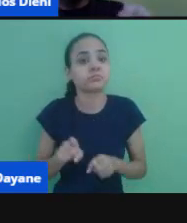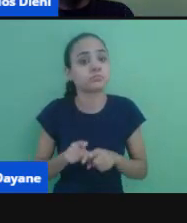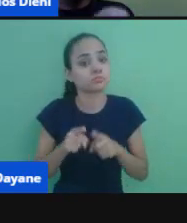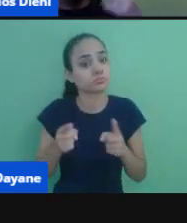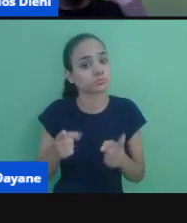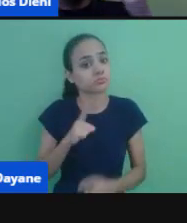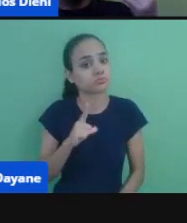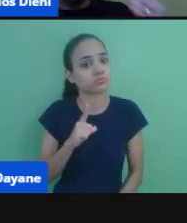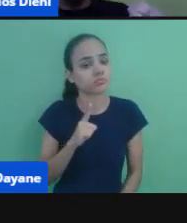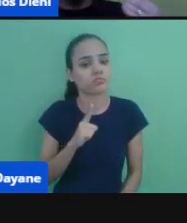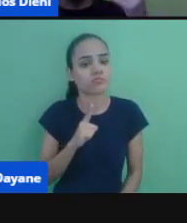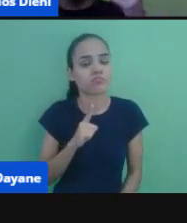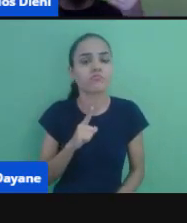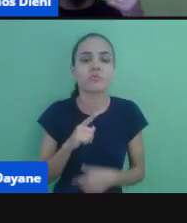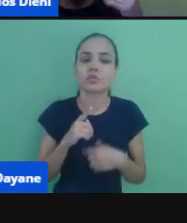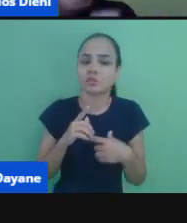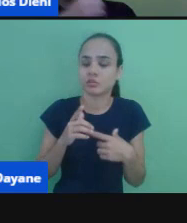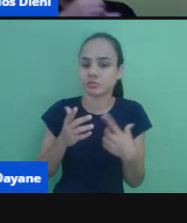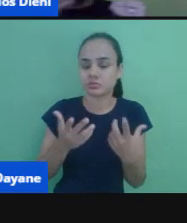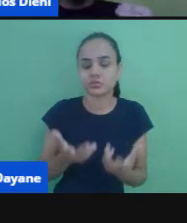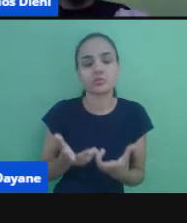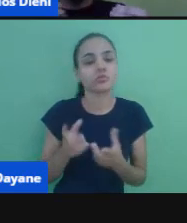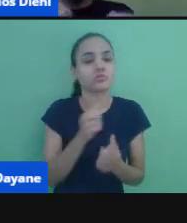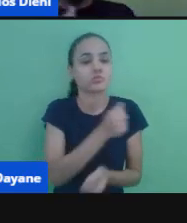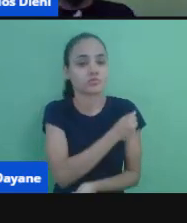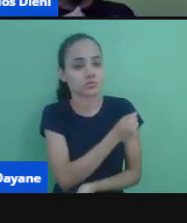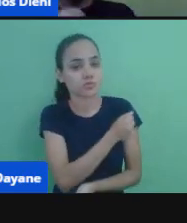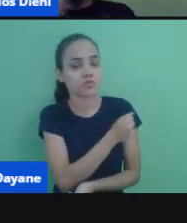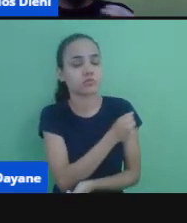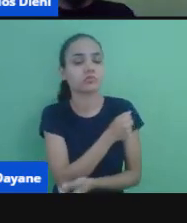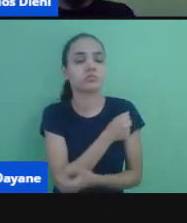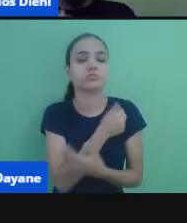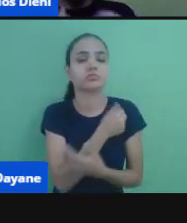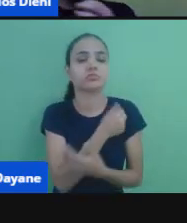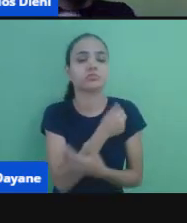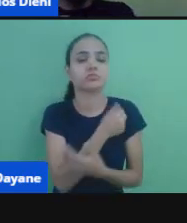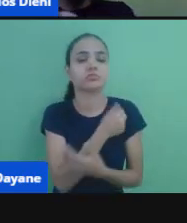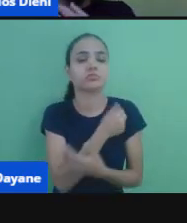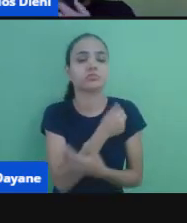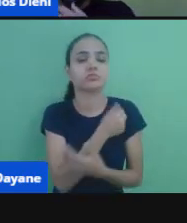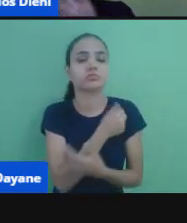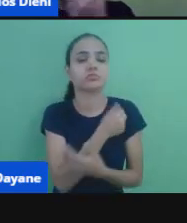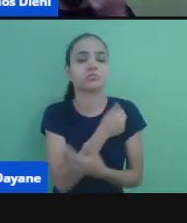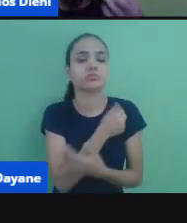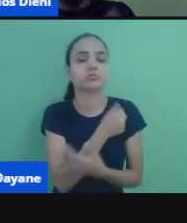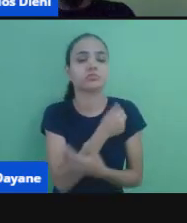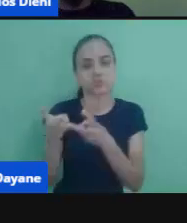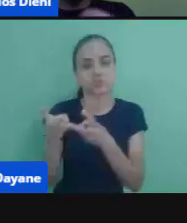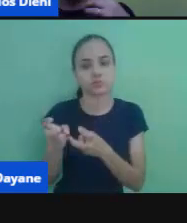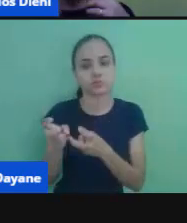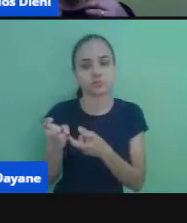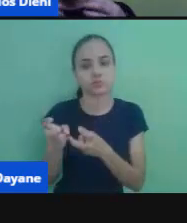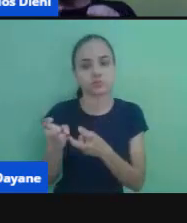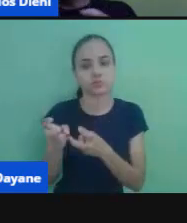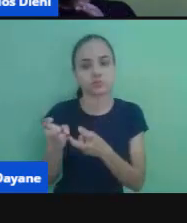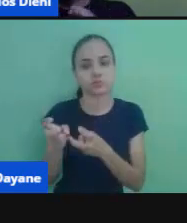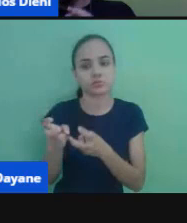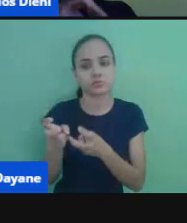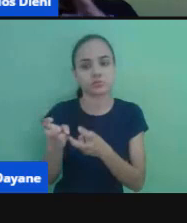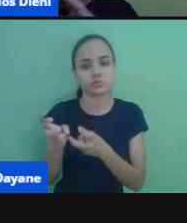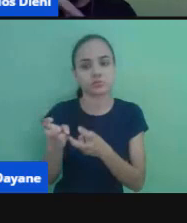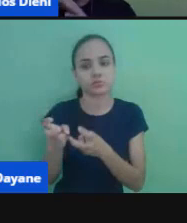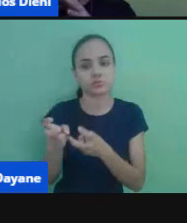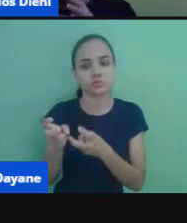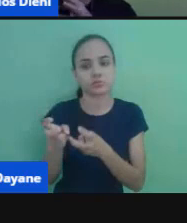deixar ver se os alunos percebem o que ele está querendo passar. Daí, em cima disso, trabalhar o texto,